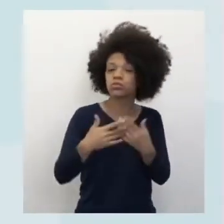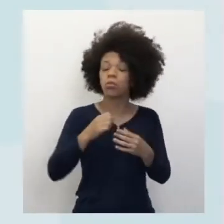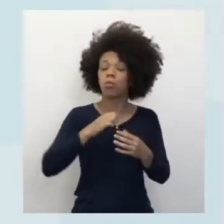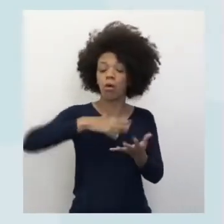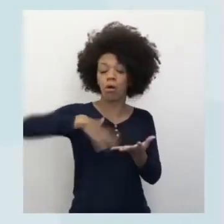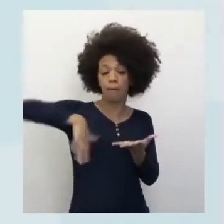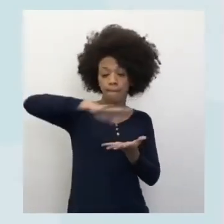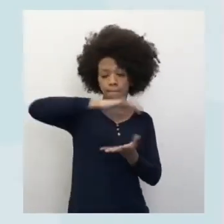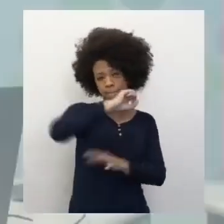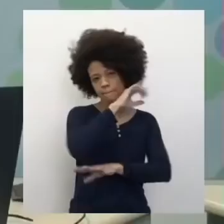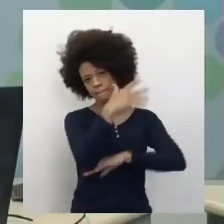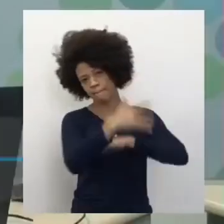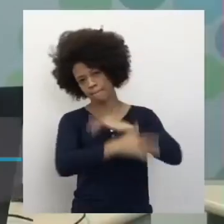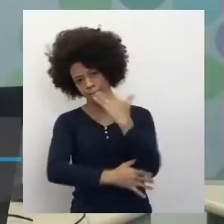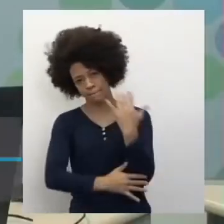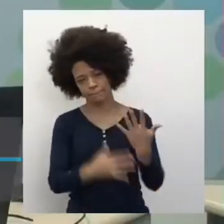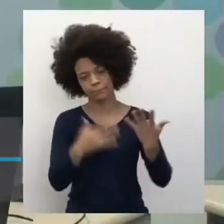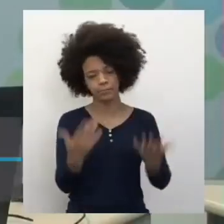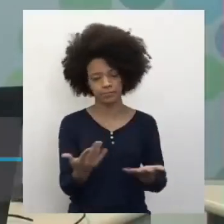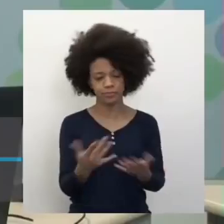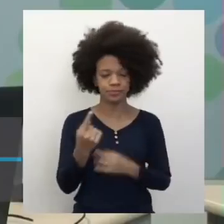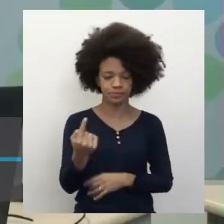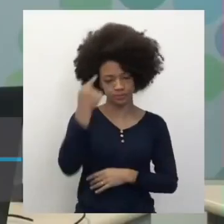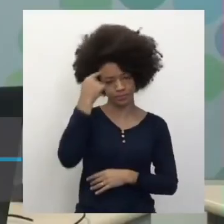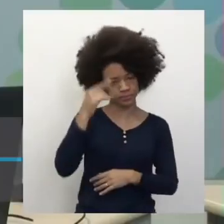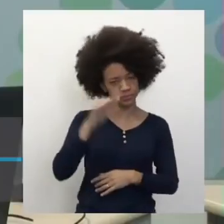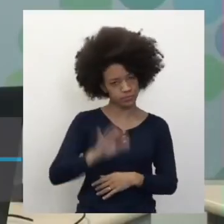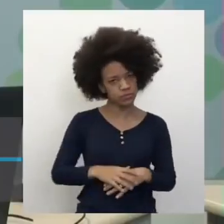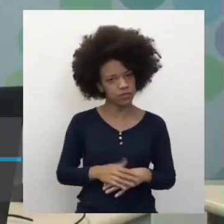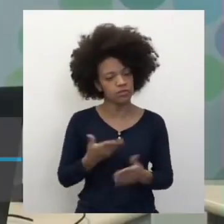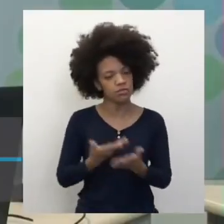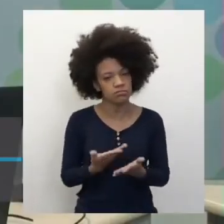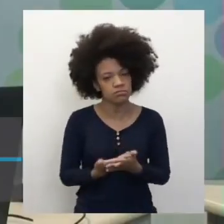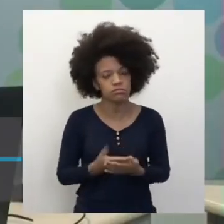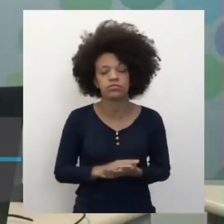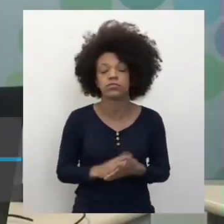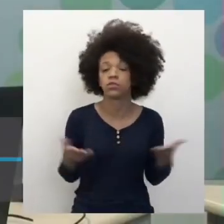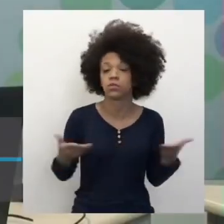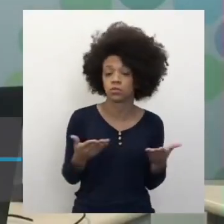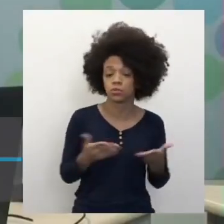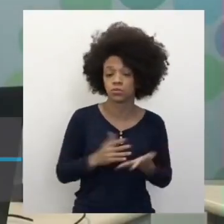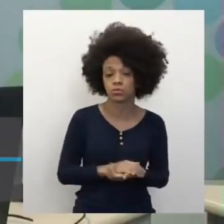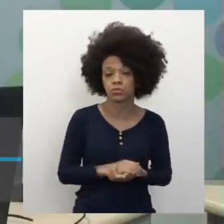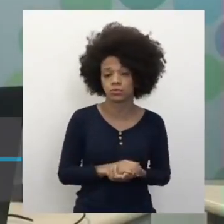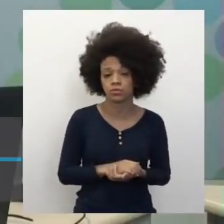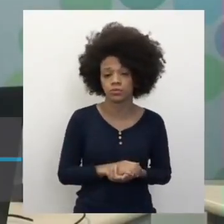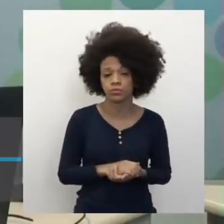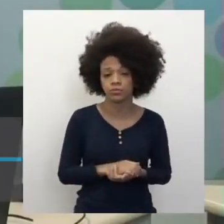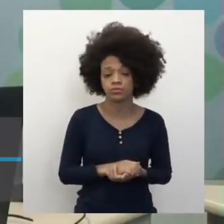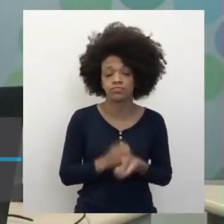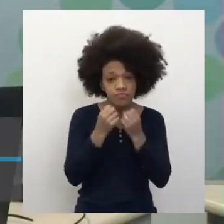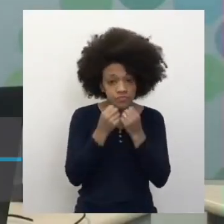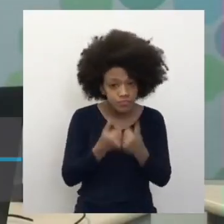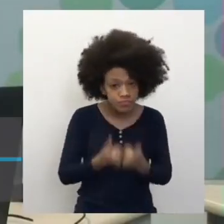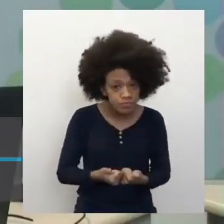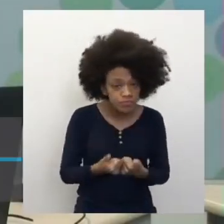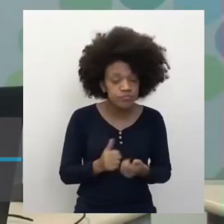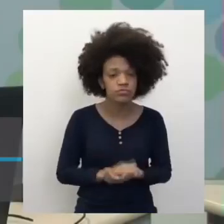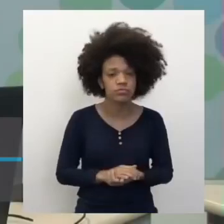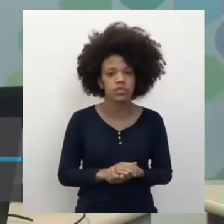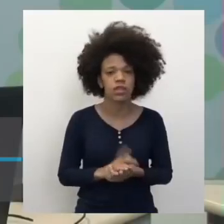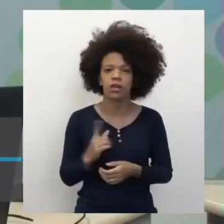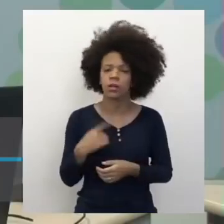ambiente, tudo bem? Essa é a ideia da nossa aula hoje aqui. Muito bem, então para a